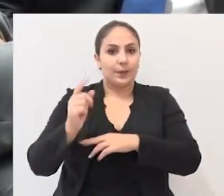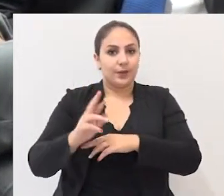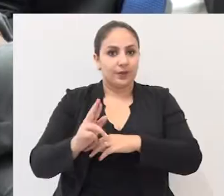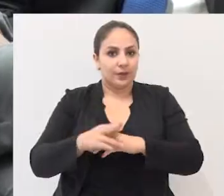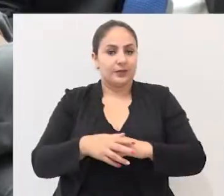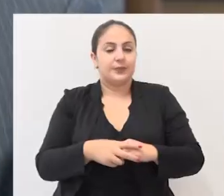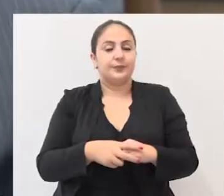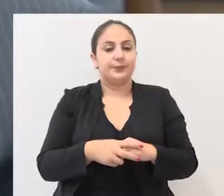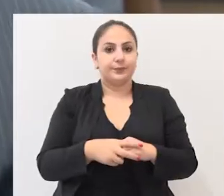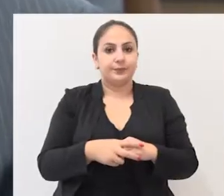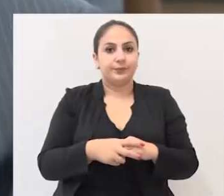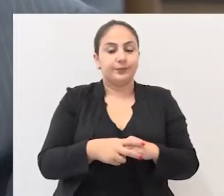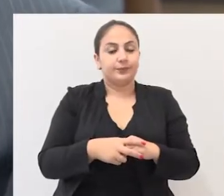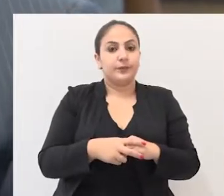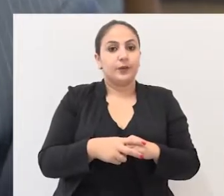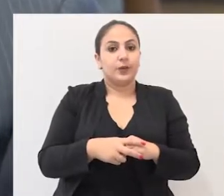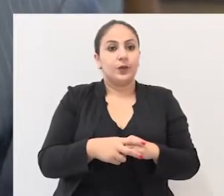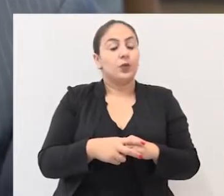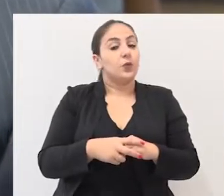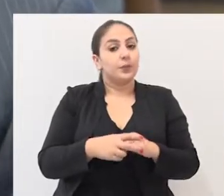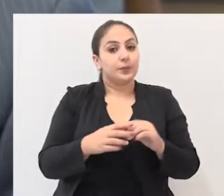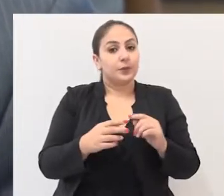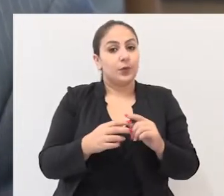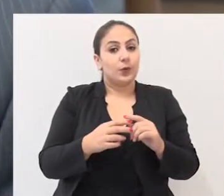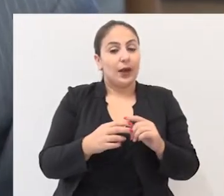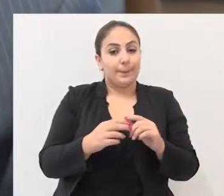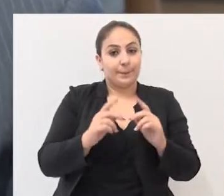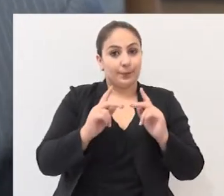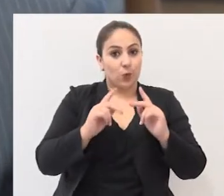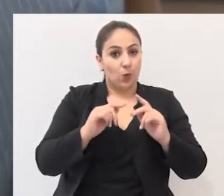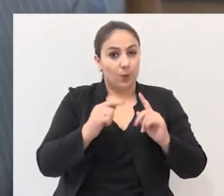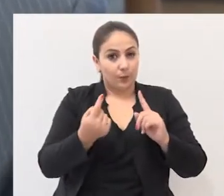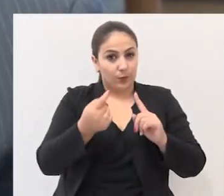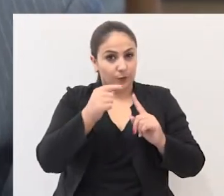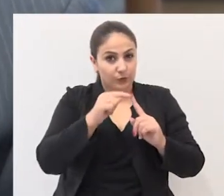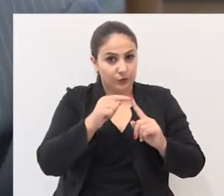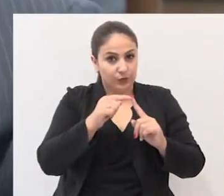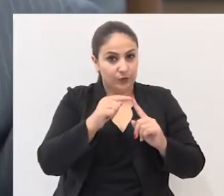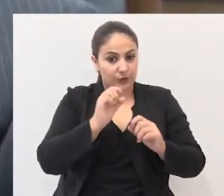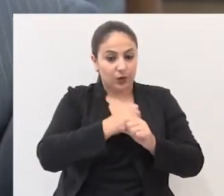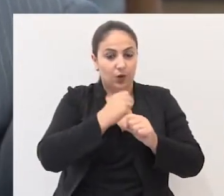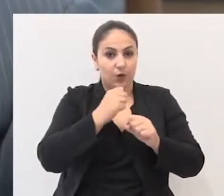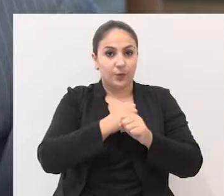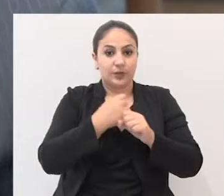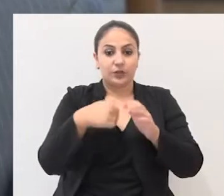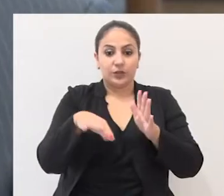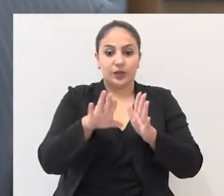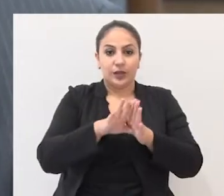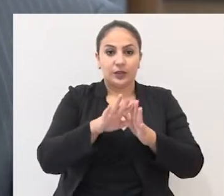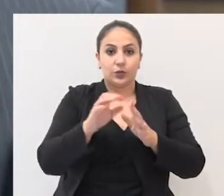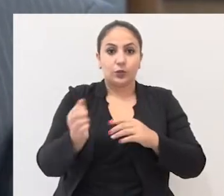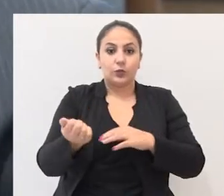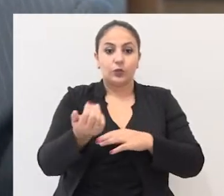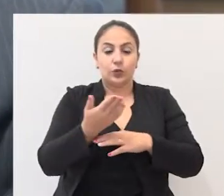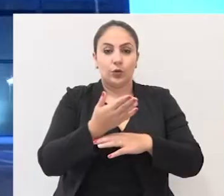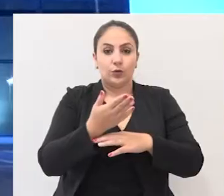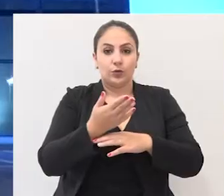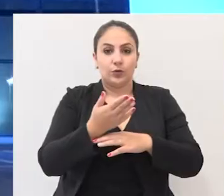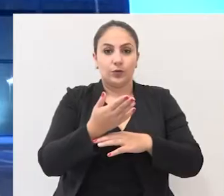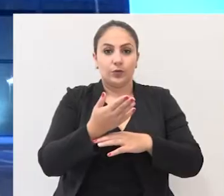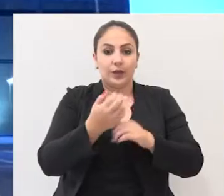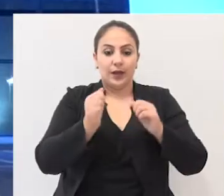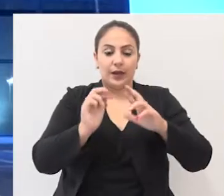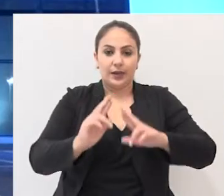de reais. Para um dos idealizadores da obra, a chegada do empreendimento marca um novo rumo para o bairro,